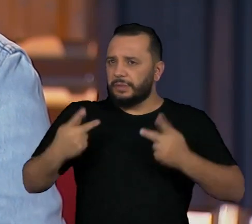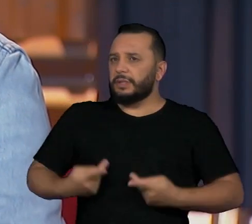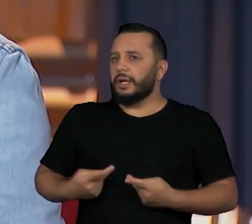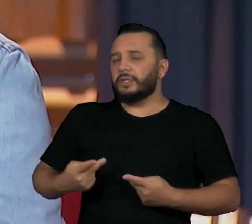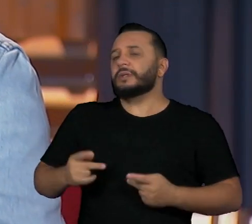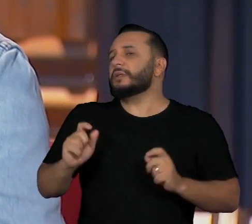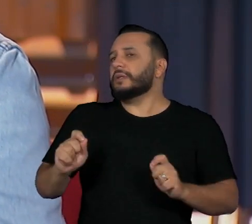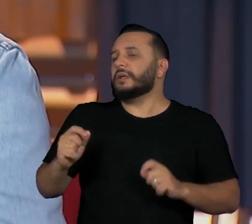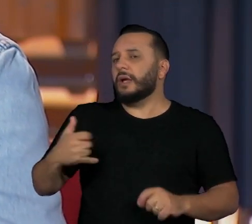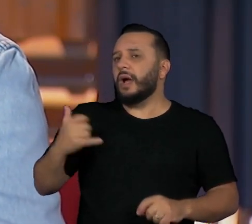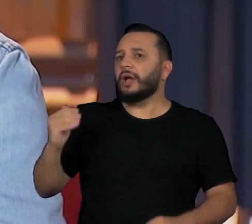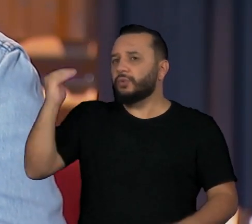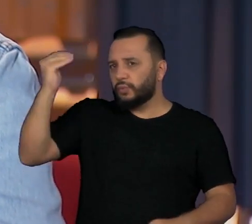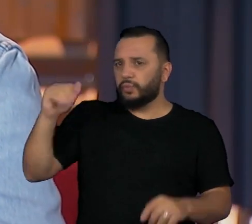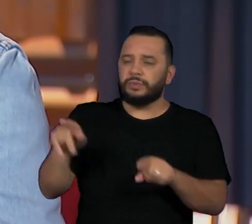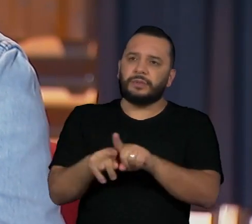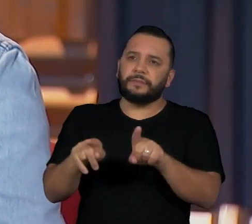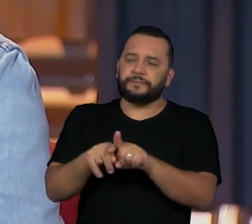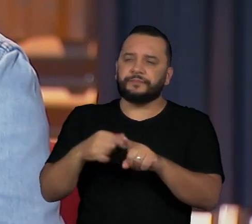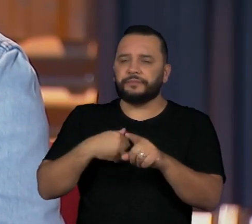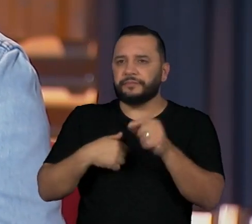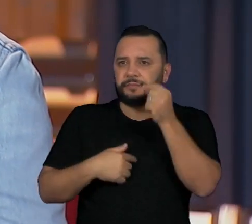adultos, foi feito com ratos,